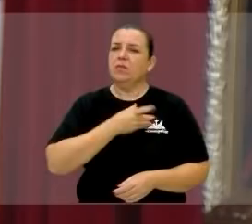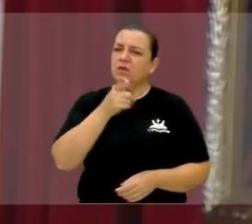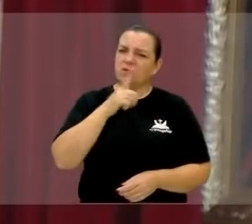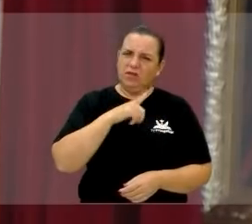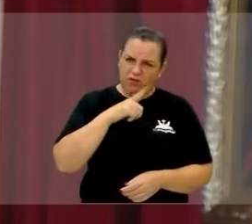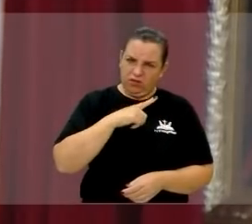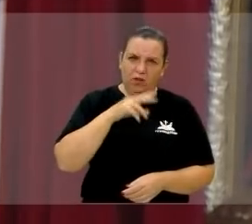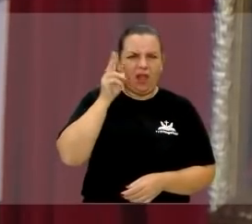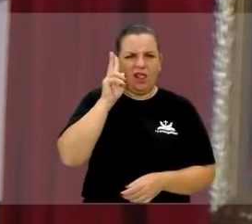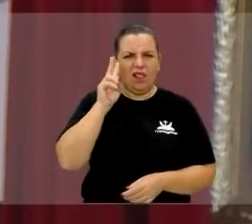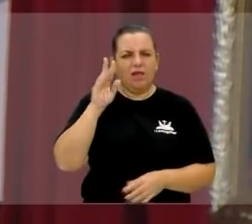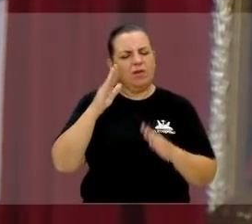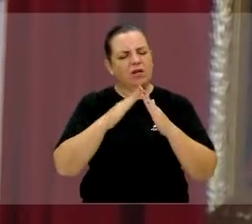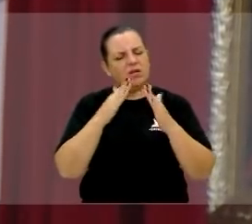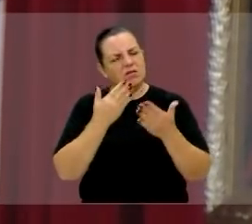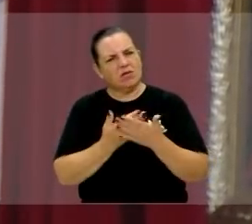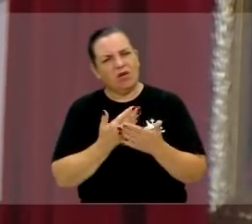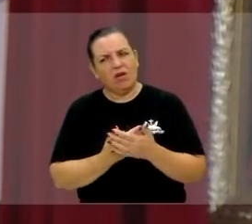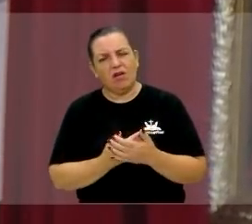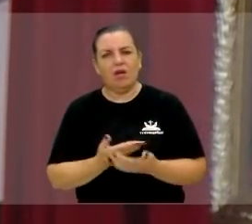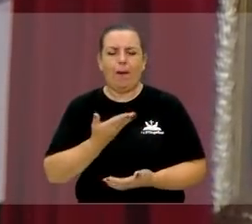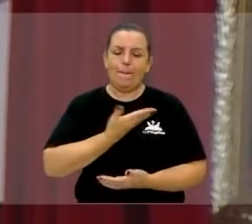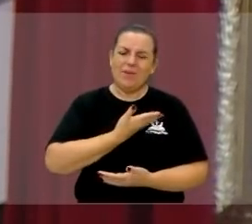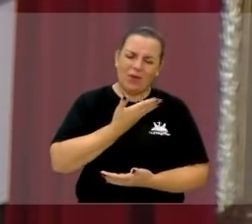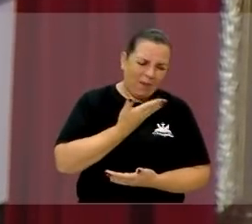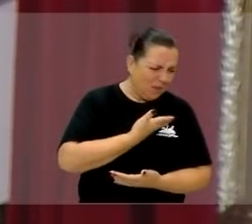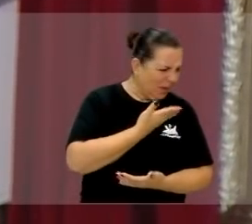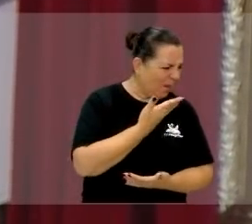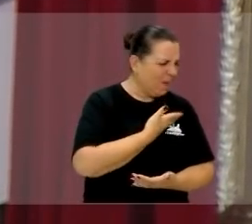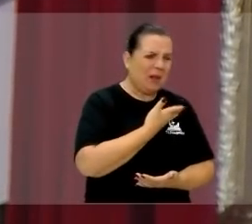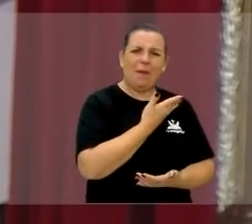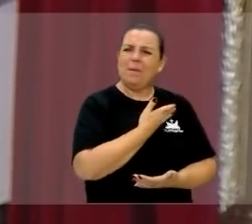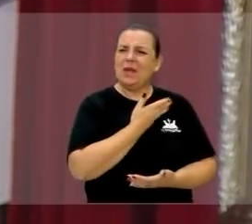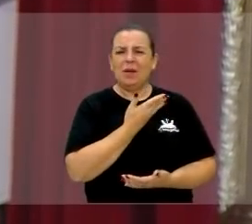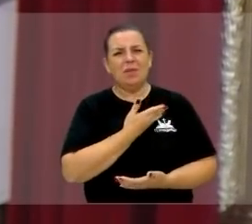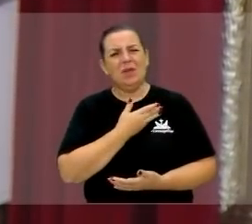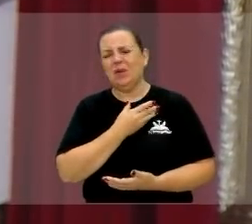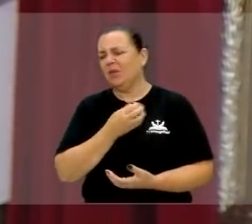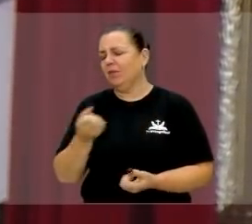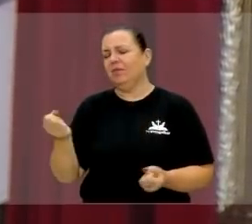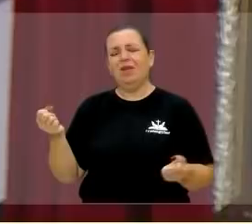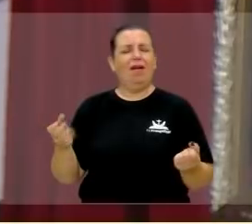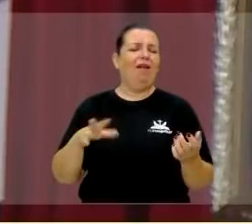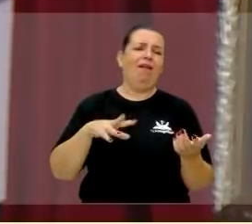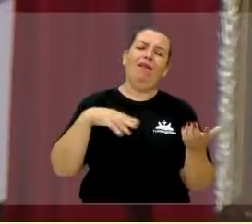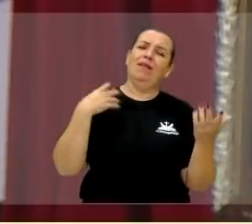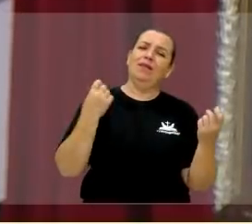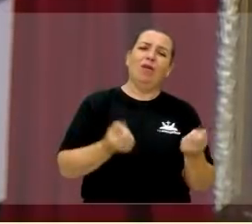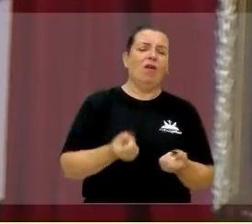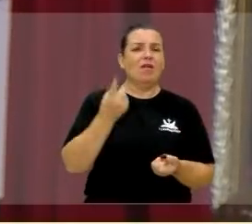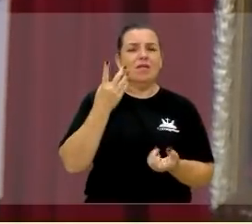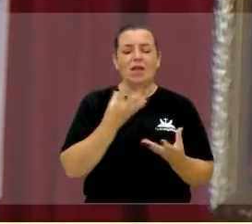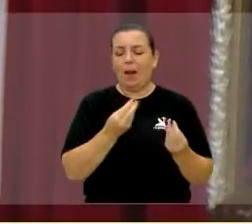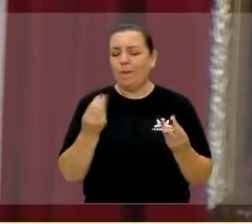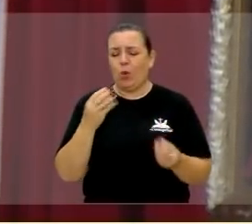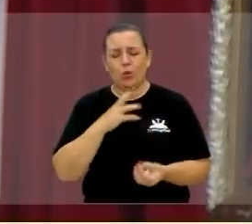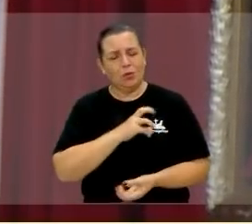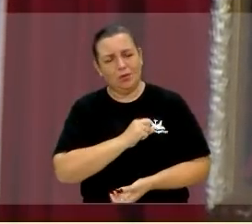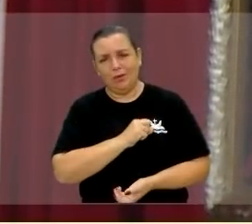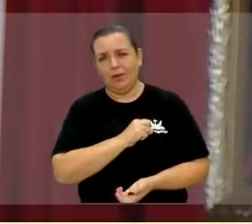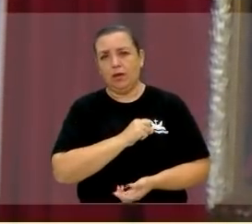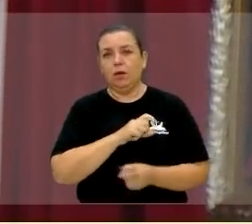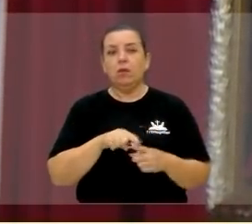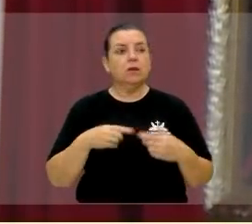na escola? Amigos, amigas que era do peito, você morria pela pessoa.